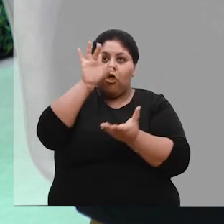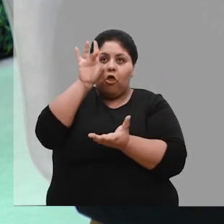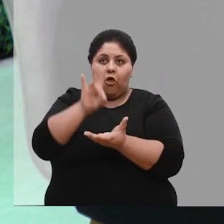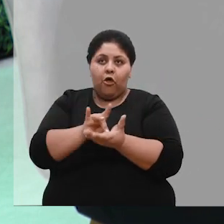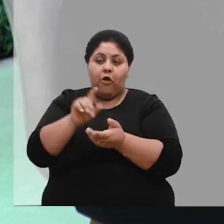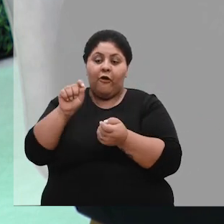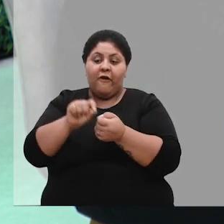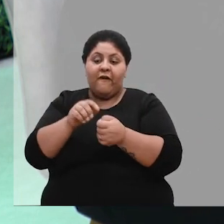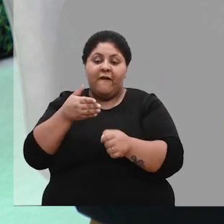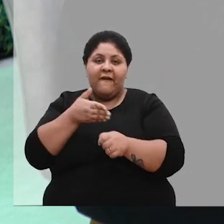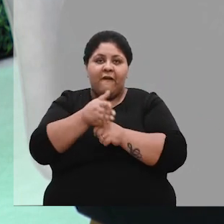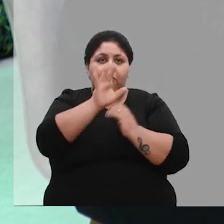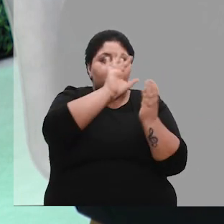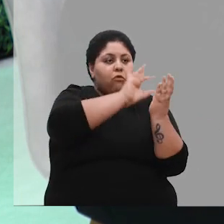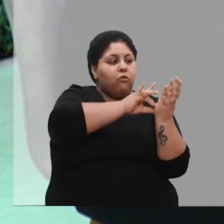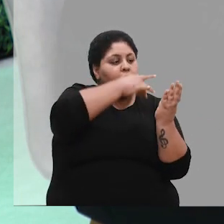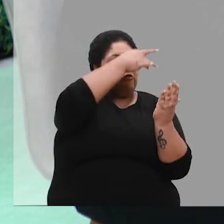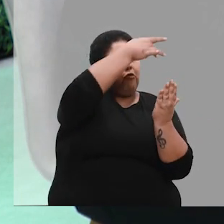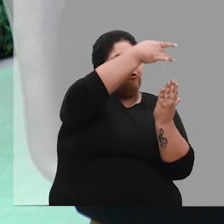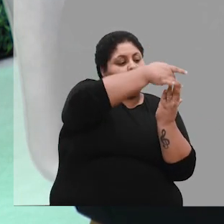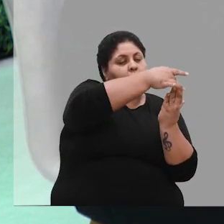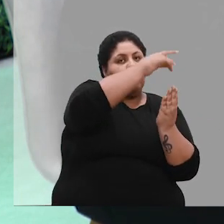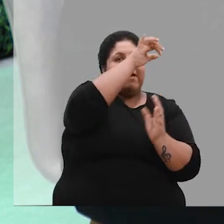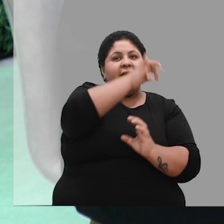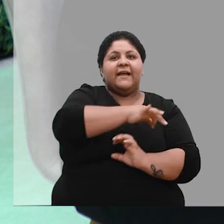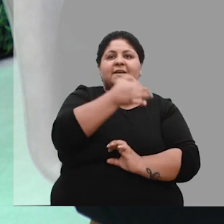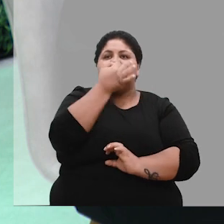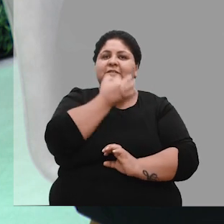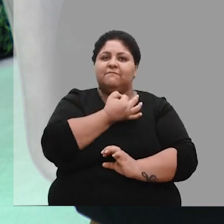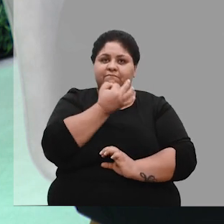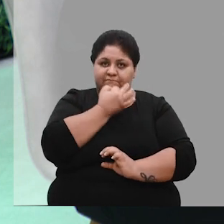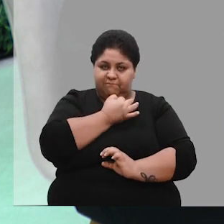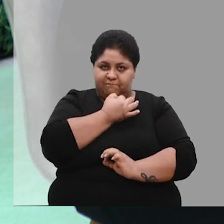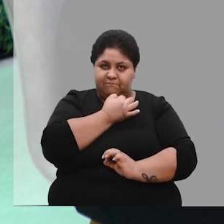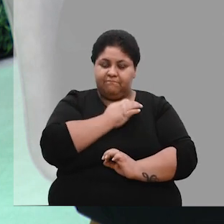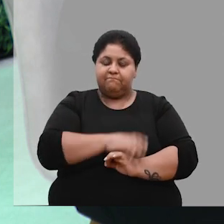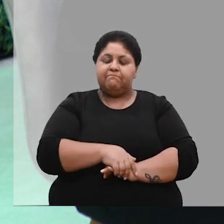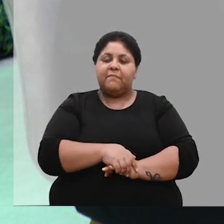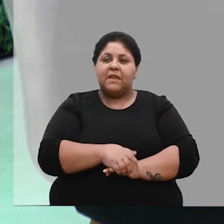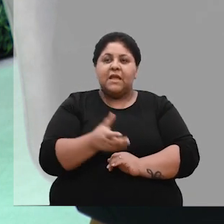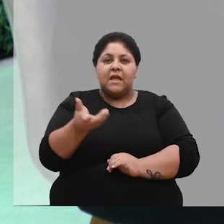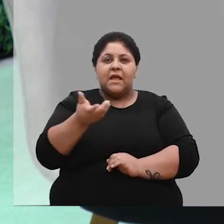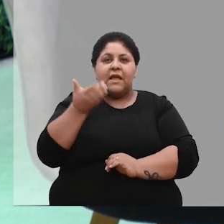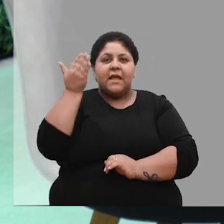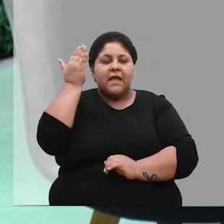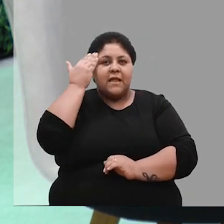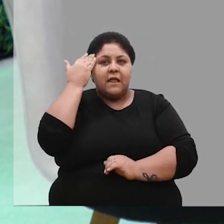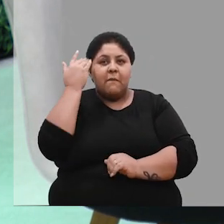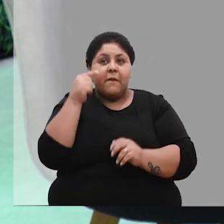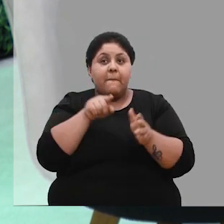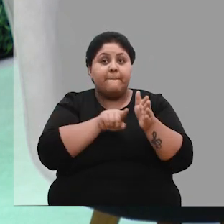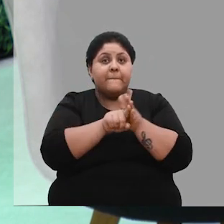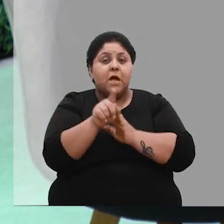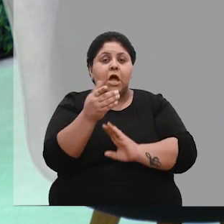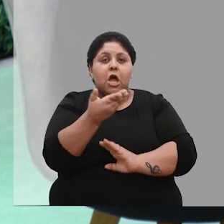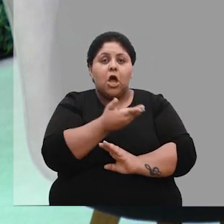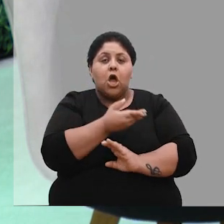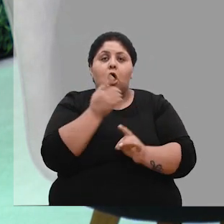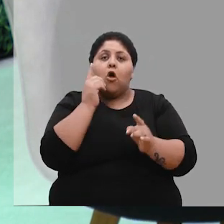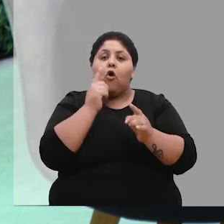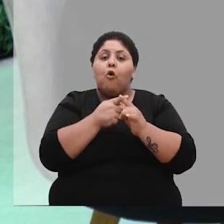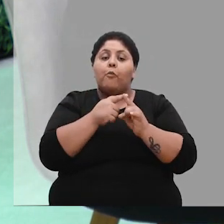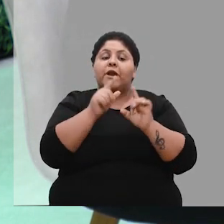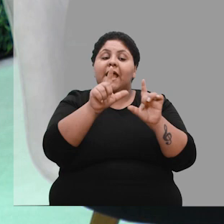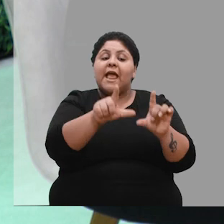Vereadores, sancionado, e faz parte do calendário municipal de Caxias do Sul. Queria saber, a minha pergunta para ti,